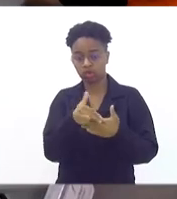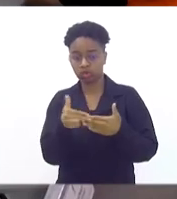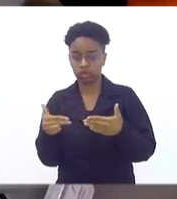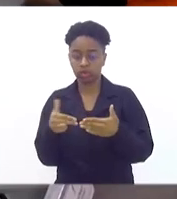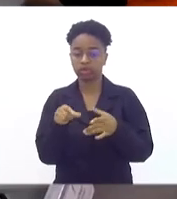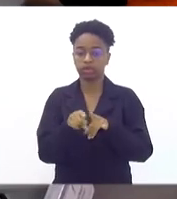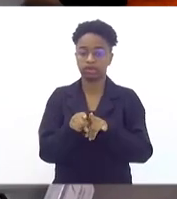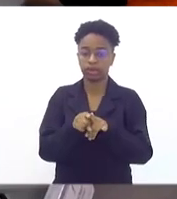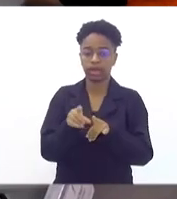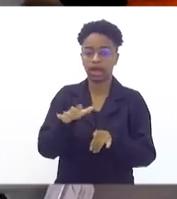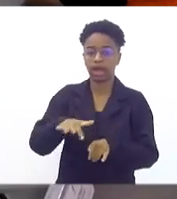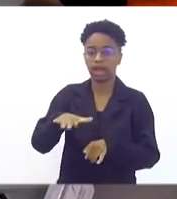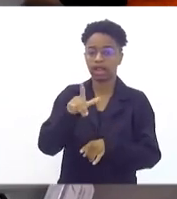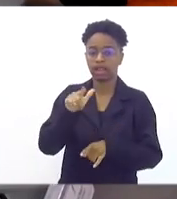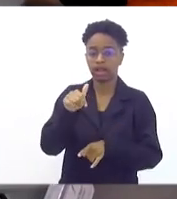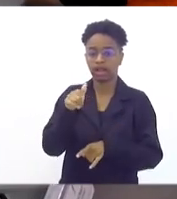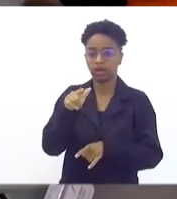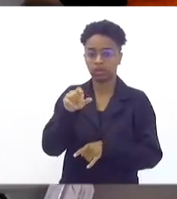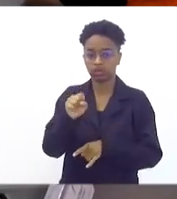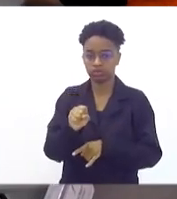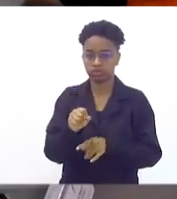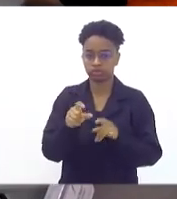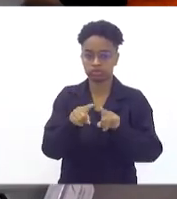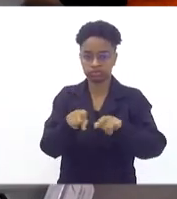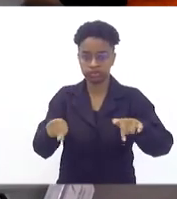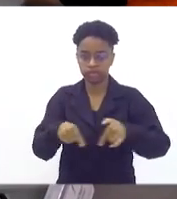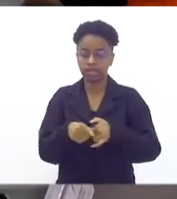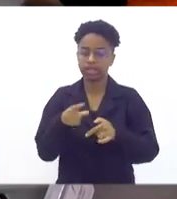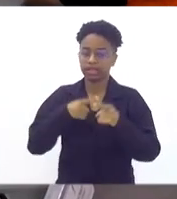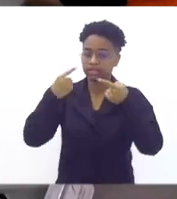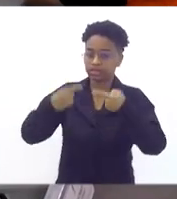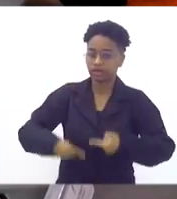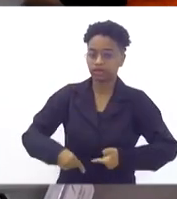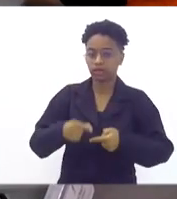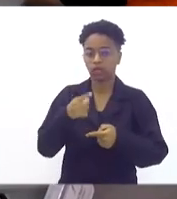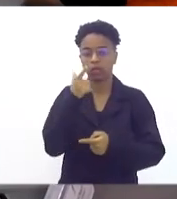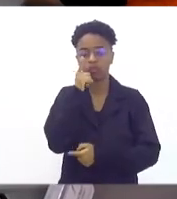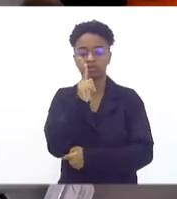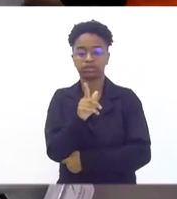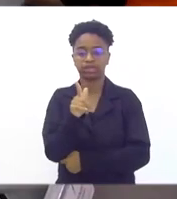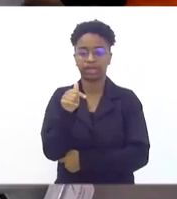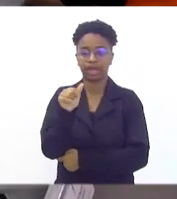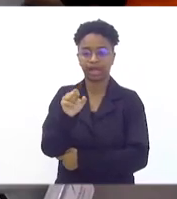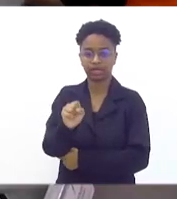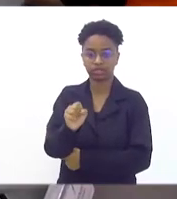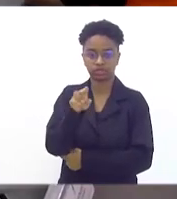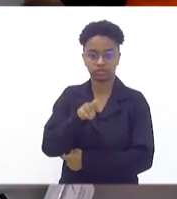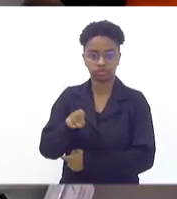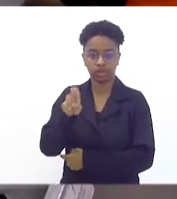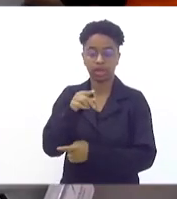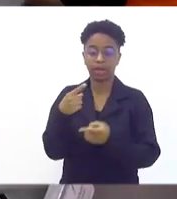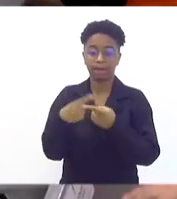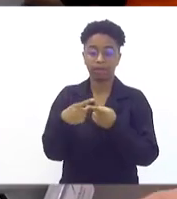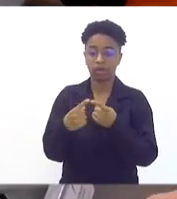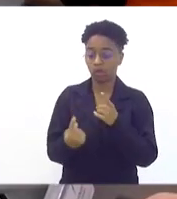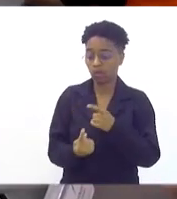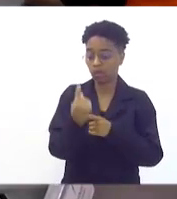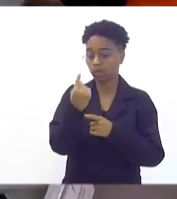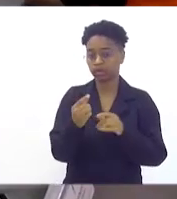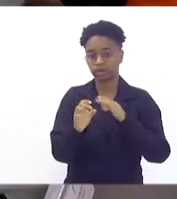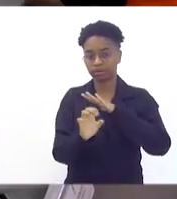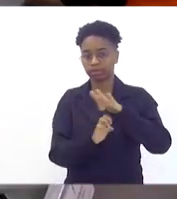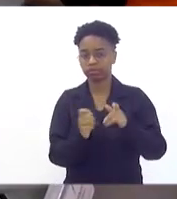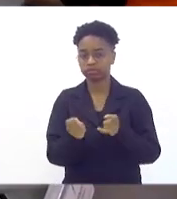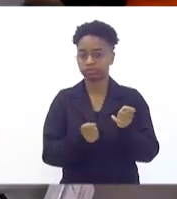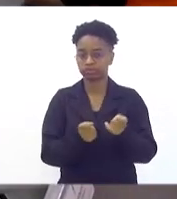dos lagos vivendo desafio de ter o serviço de gás entregue um serviço de monopólio um serviço concessionário